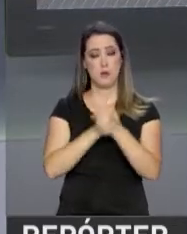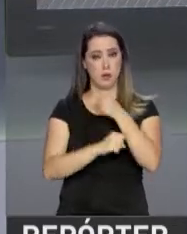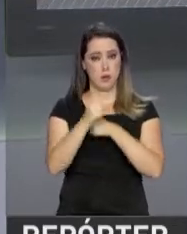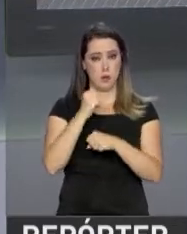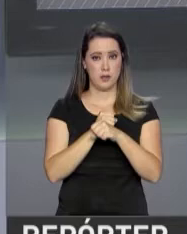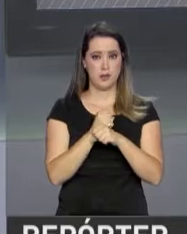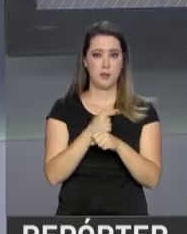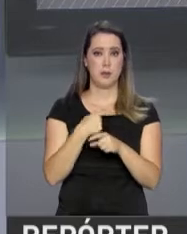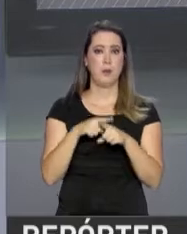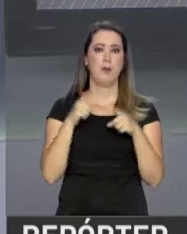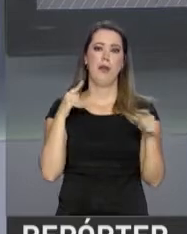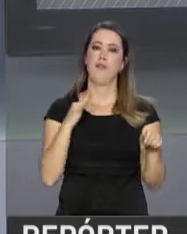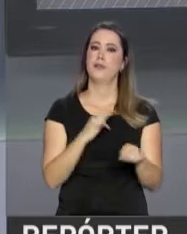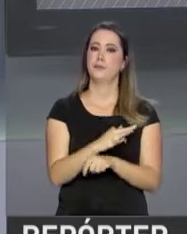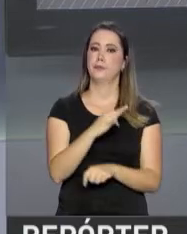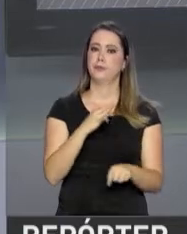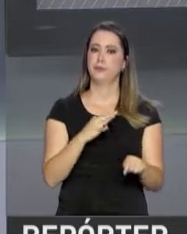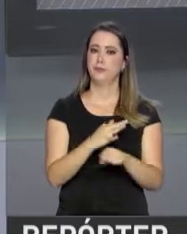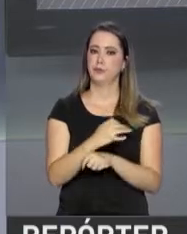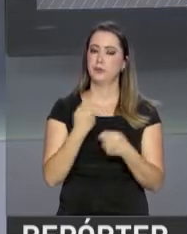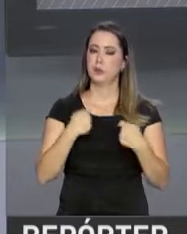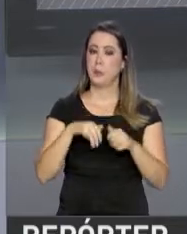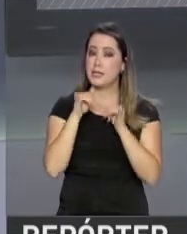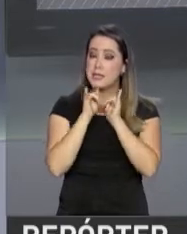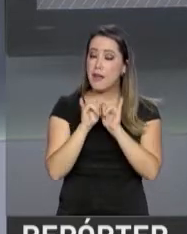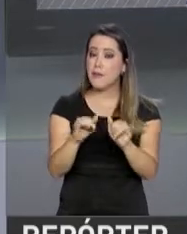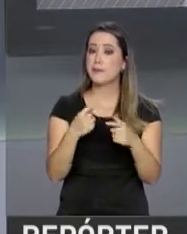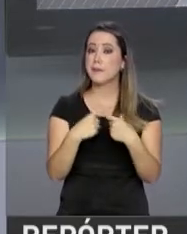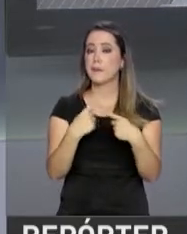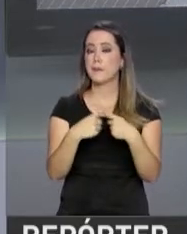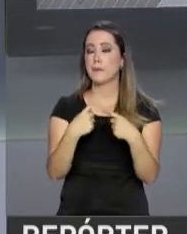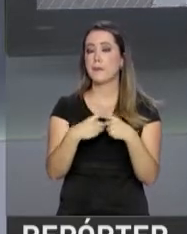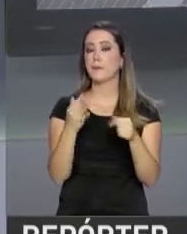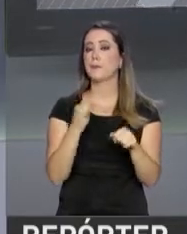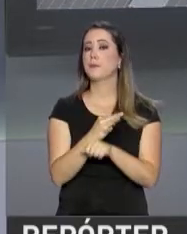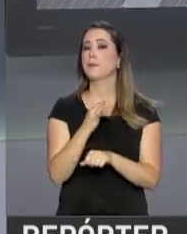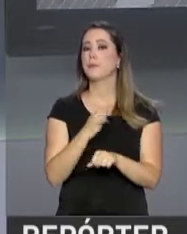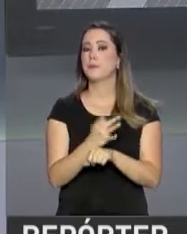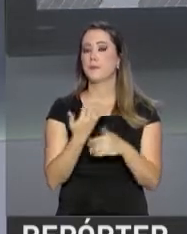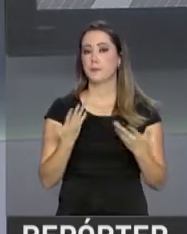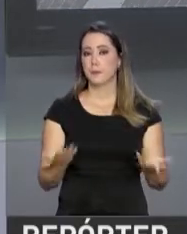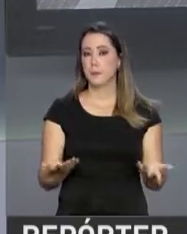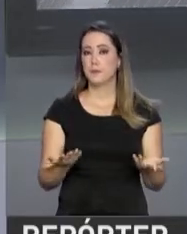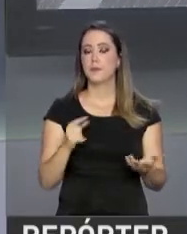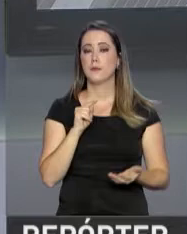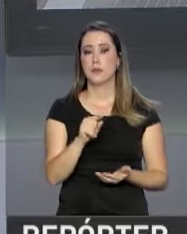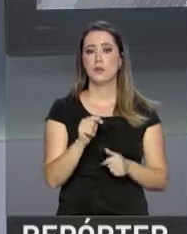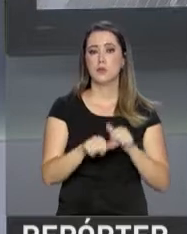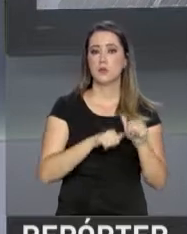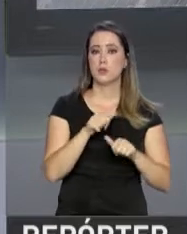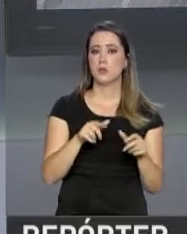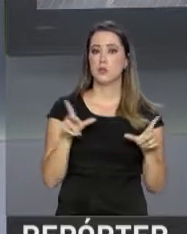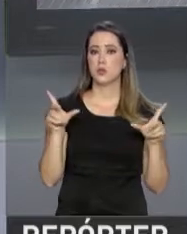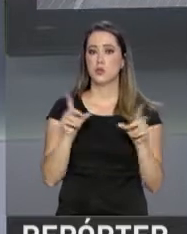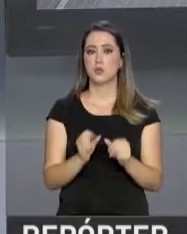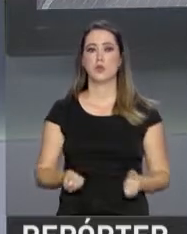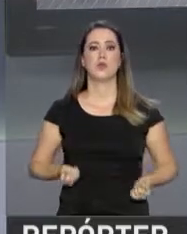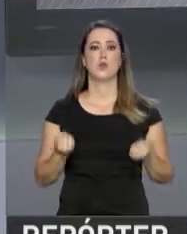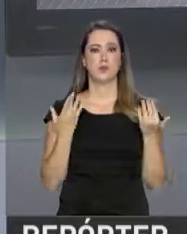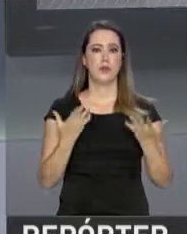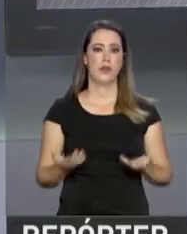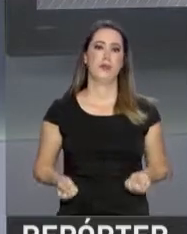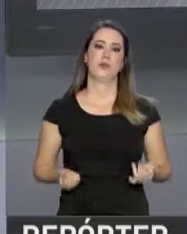2017 e não foram fazer as provas vão ter que justificar as faltas as mudanças são para diminuir o gasto público